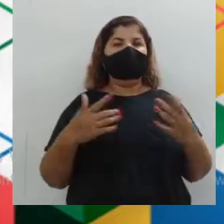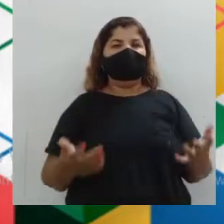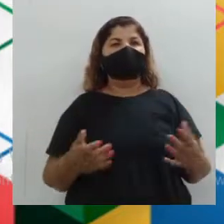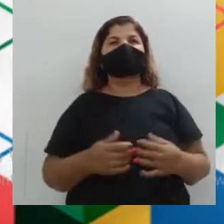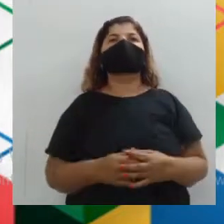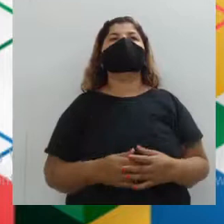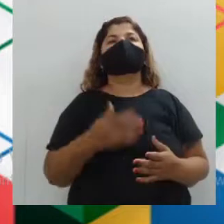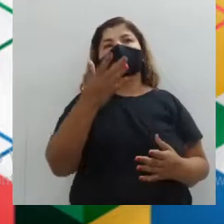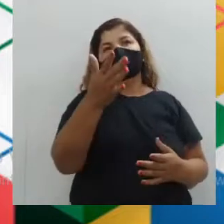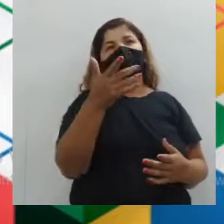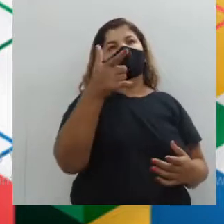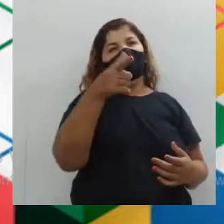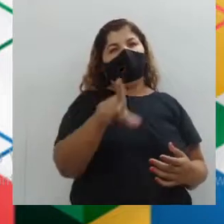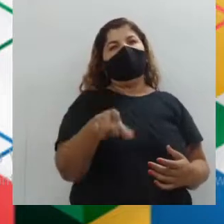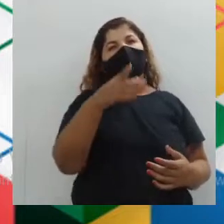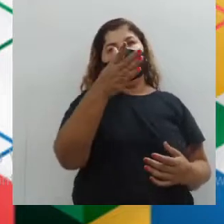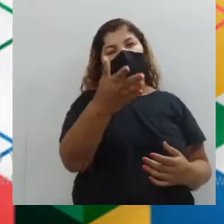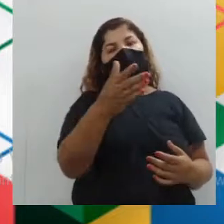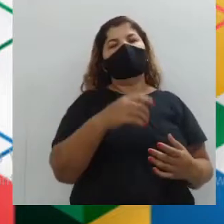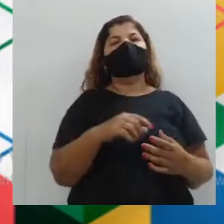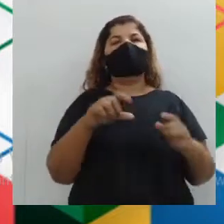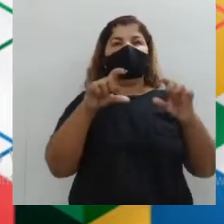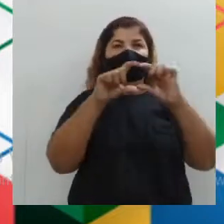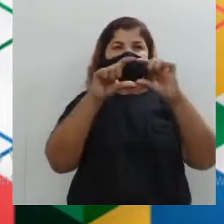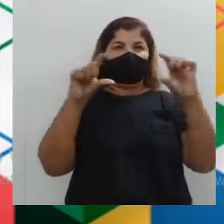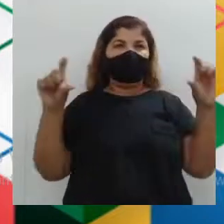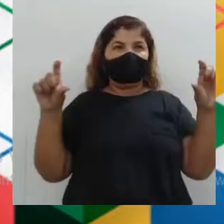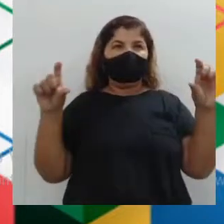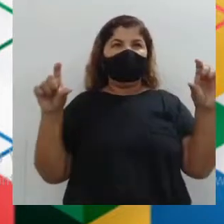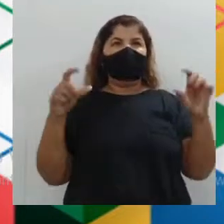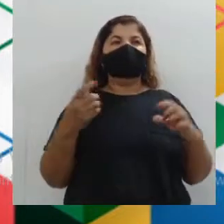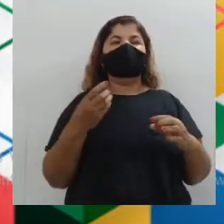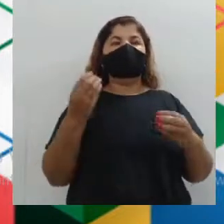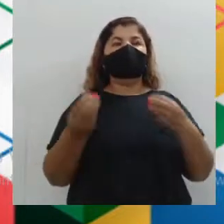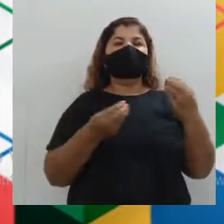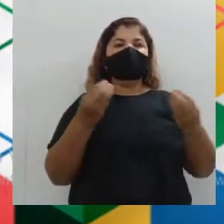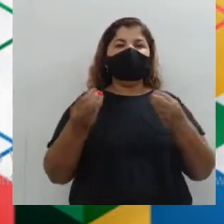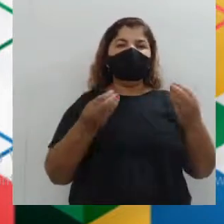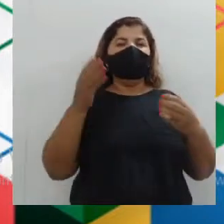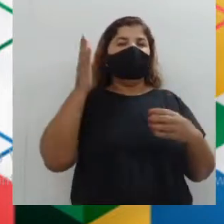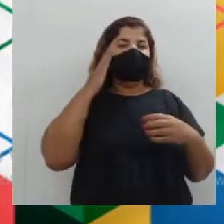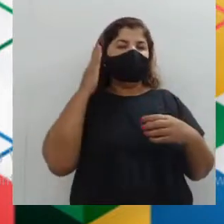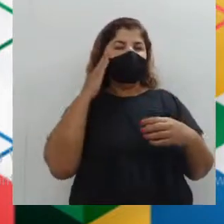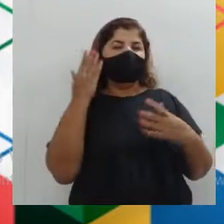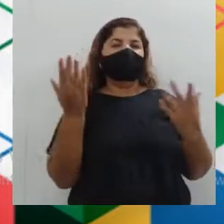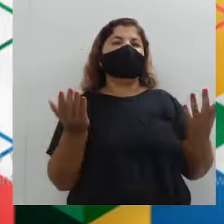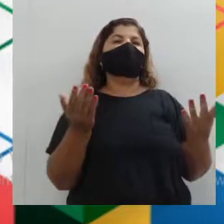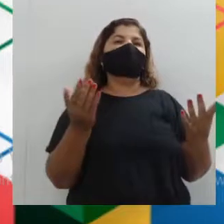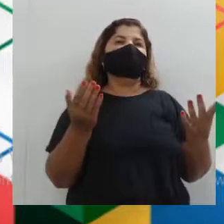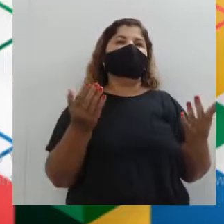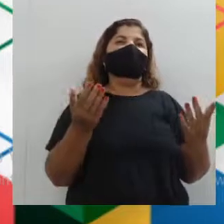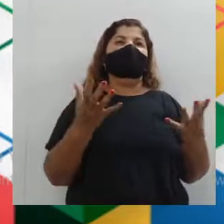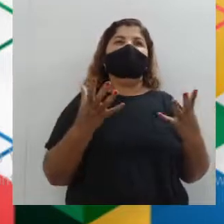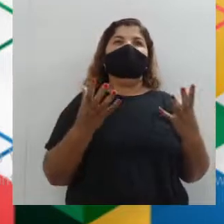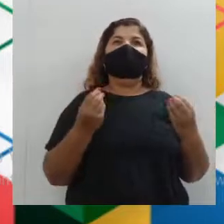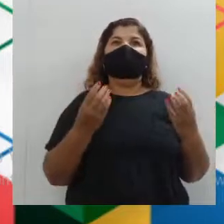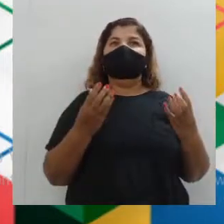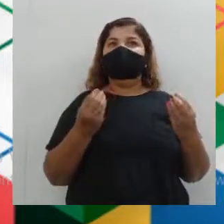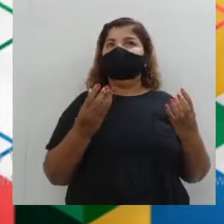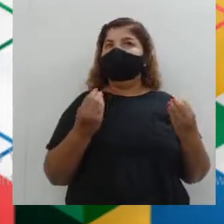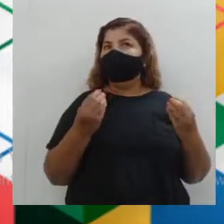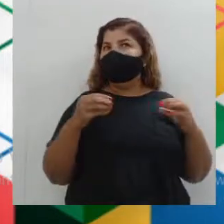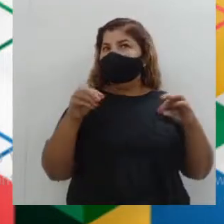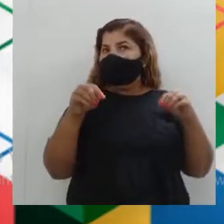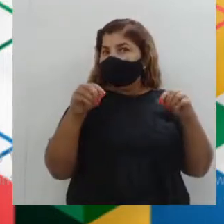Mais um exemplo para você aí firmar, né, esse entendimento do advérbio. É muita areia para o